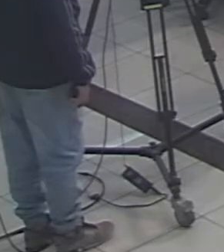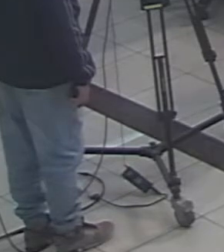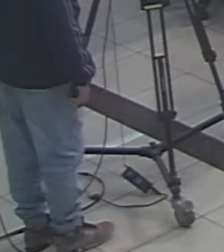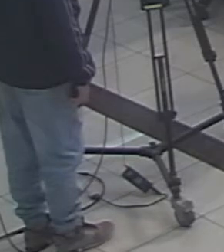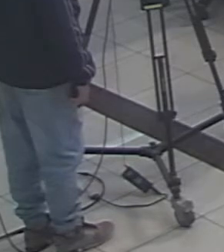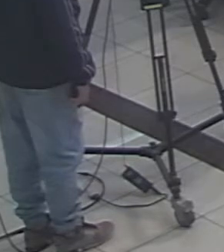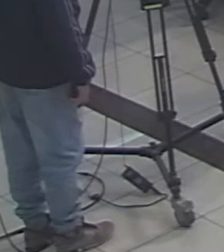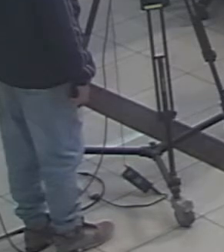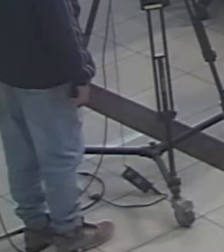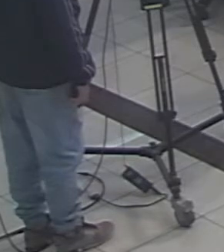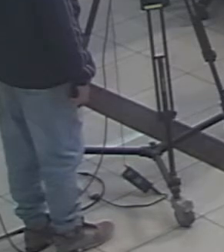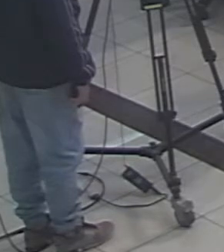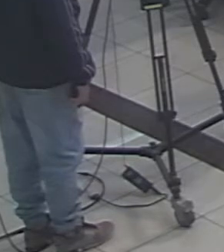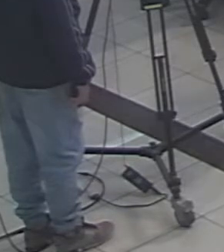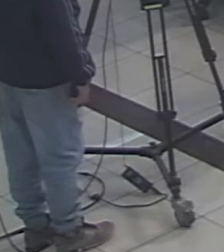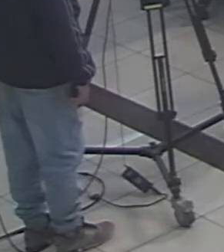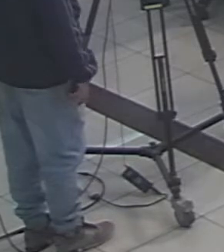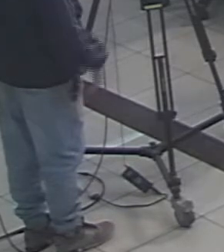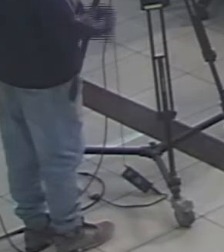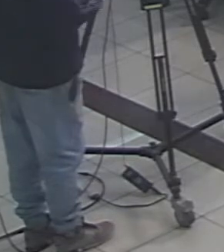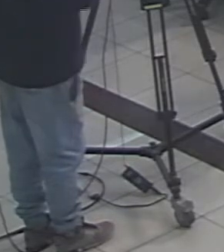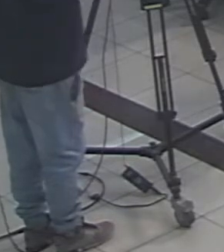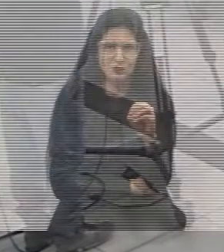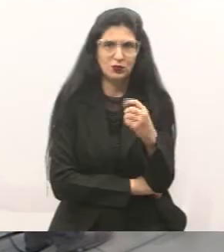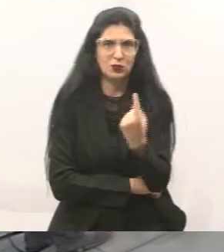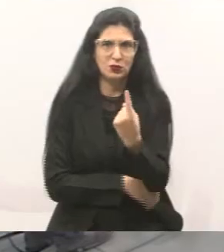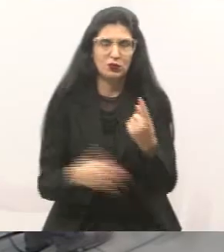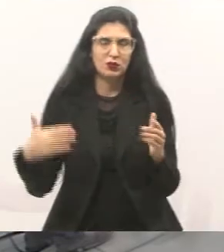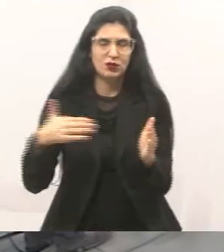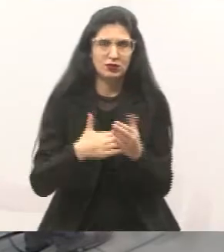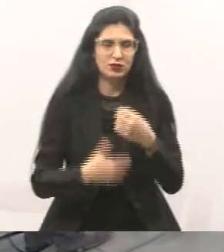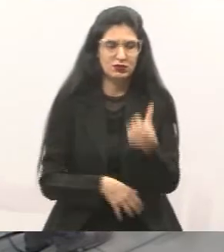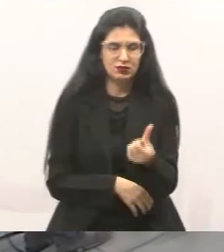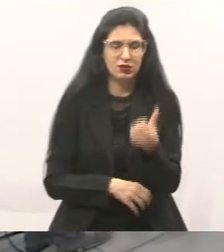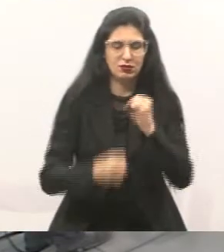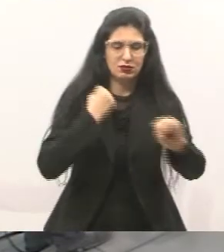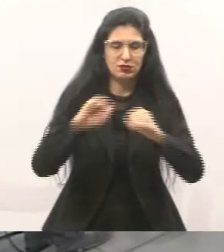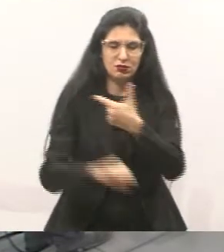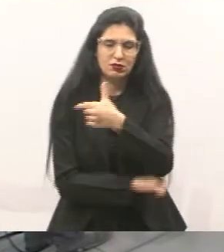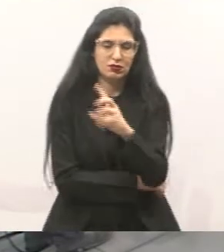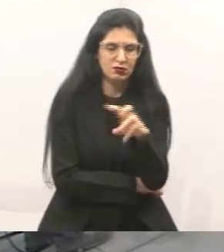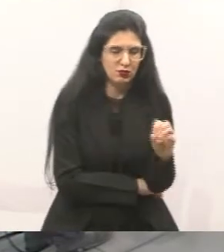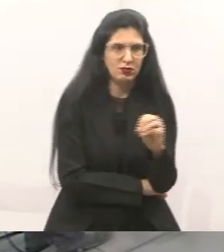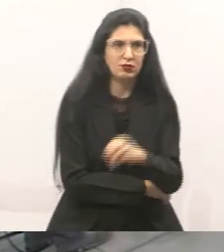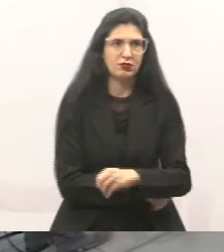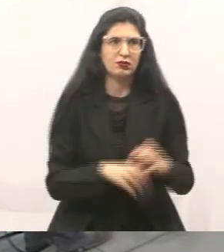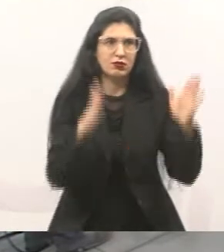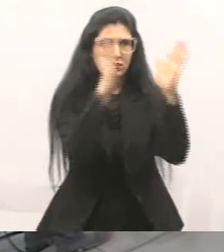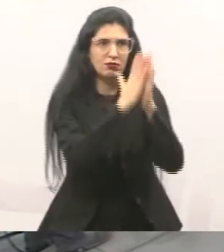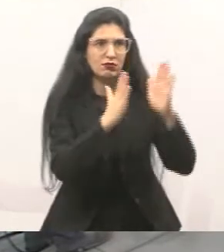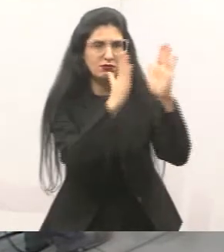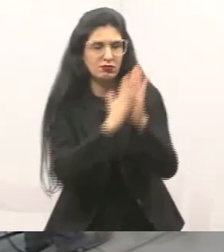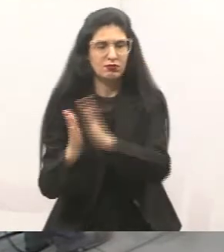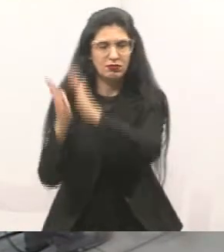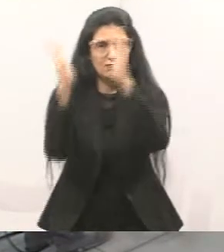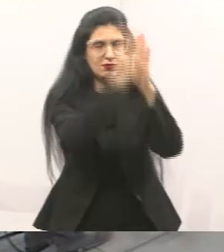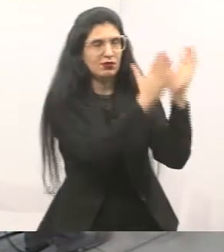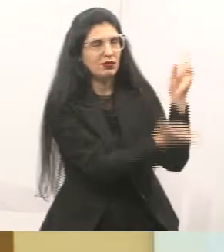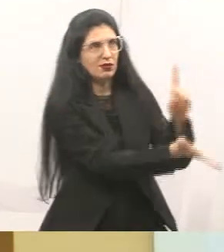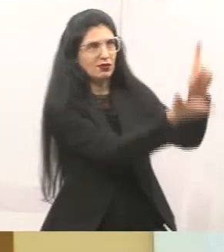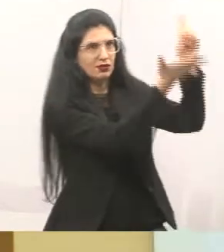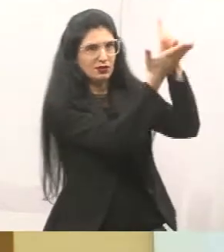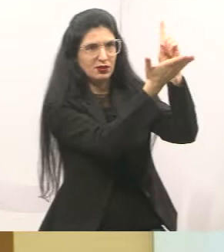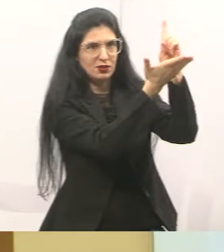Salmo 150, do 1 ao 6. Louvai ao Senhor, louvai a Deus no seu